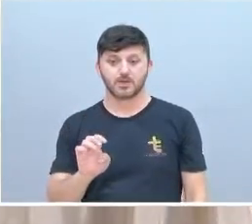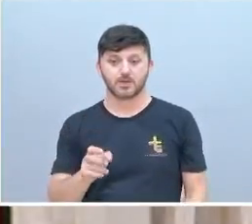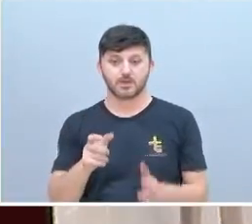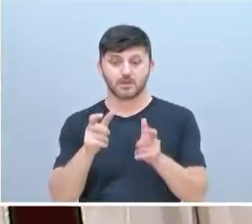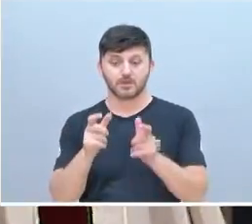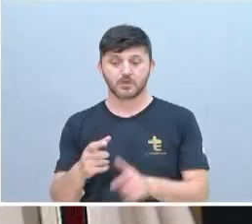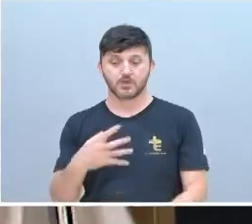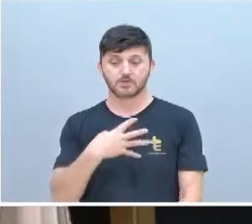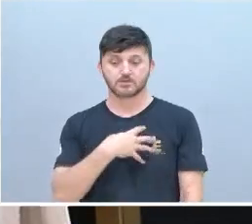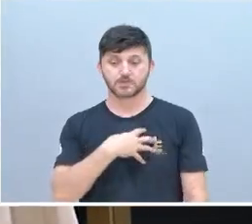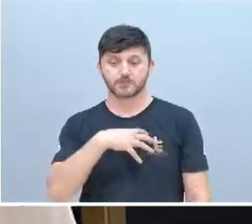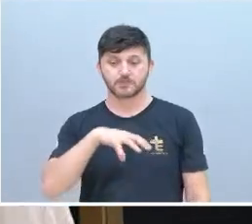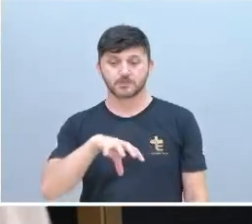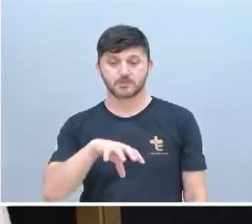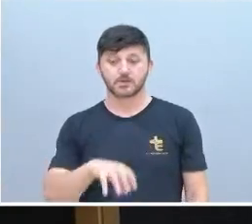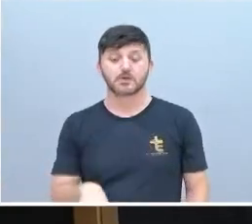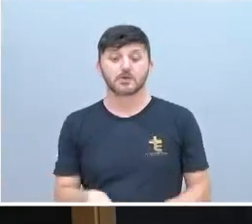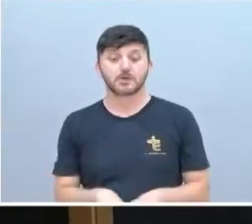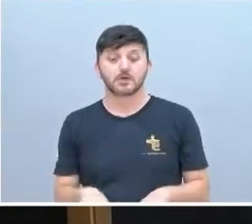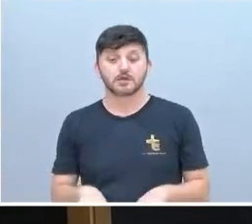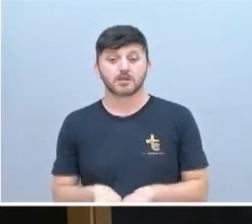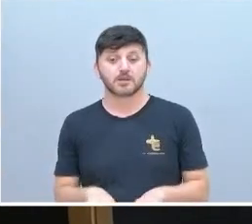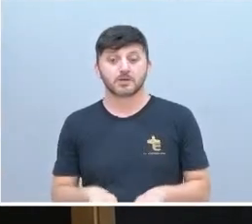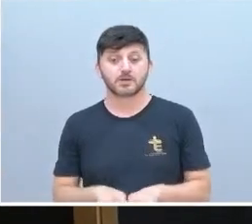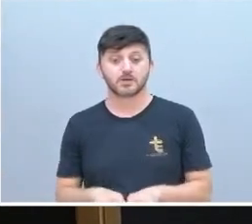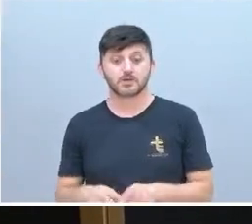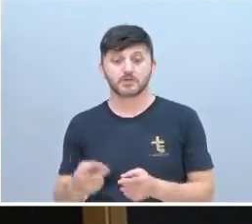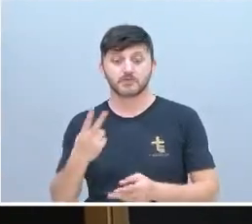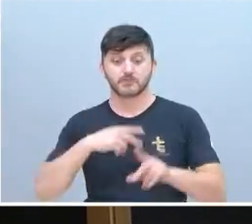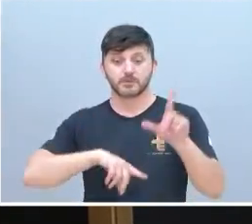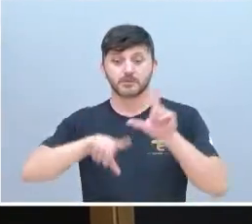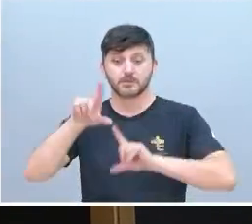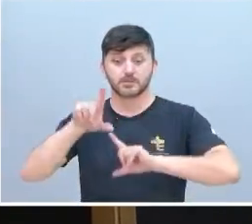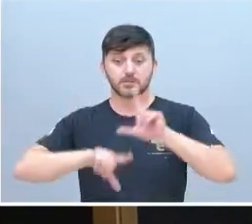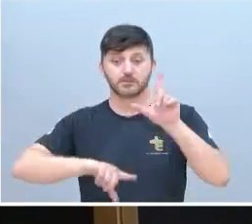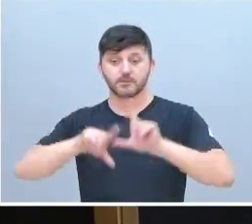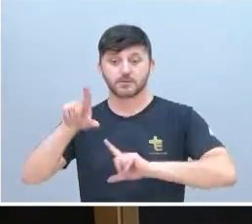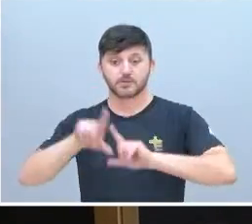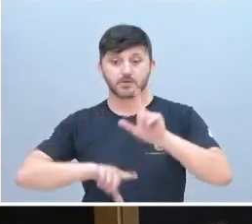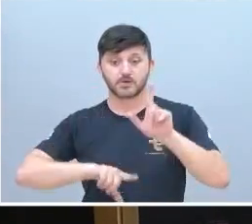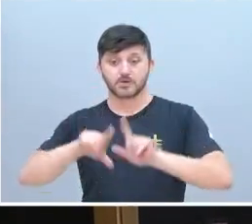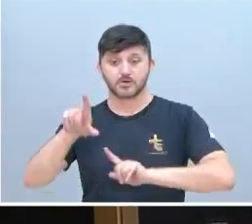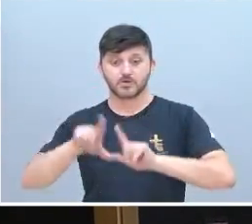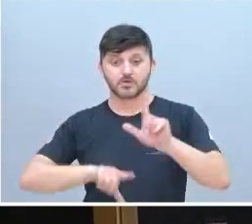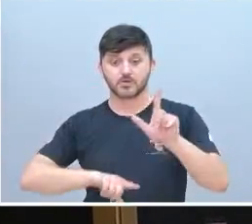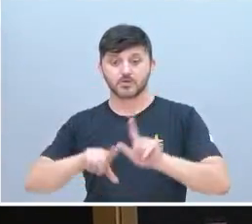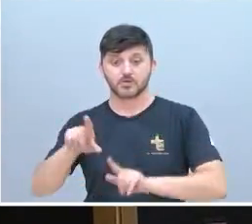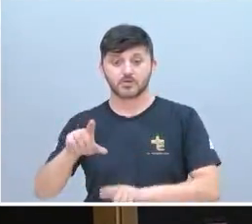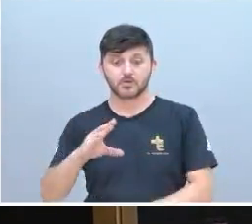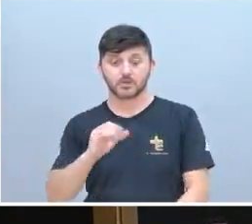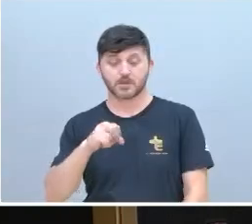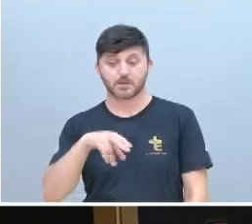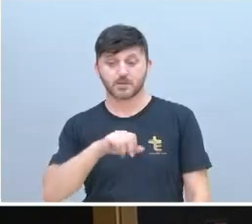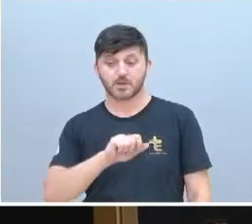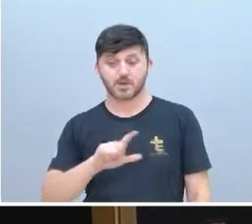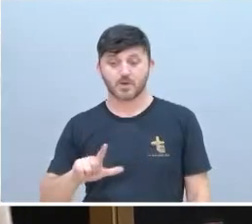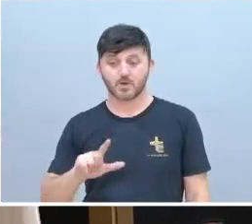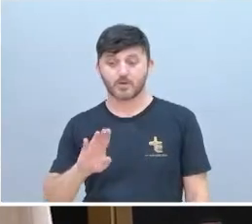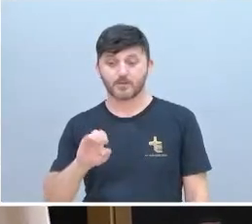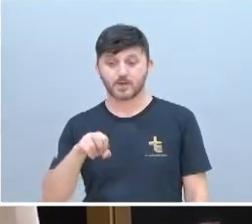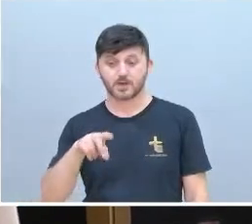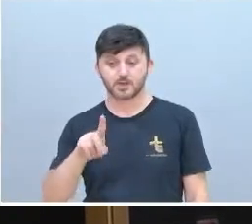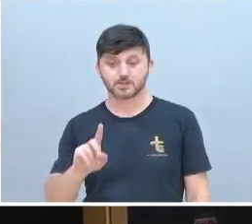de Salvador, e acompanha pela TV Irmã Band Bahia, canal 7.1, pede pela